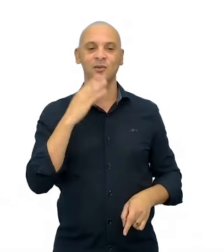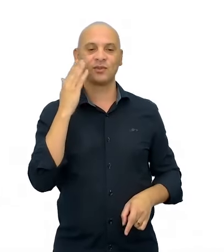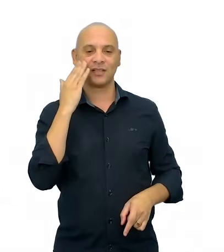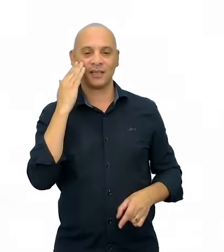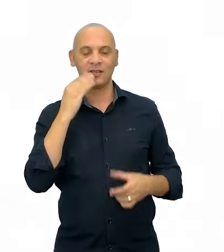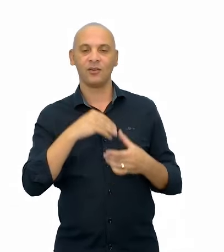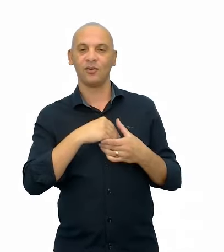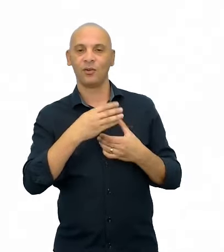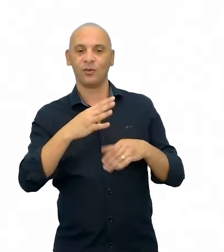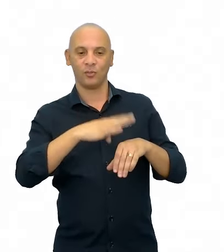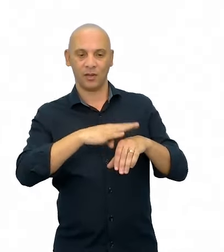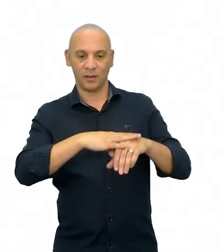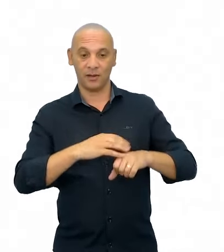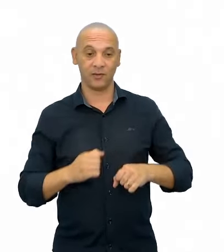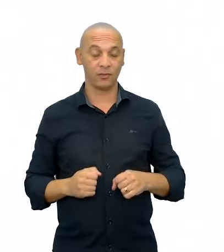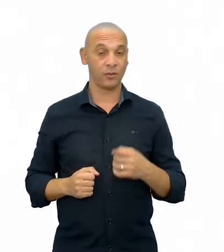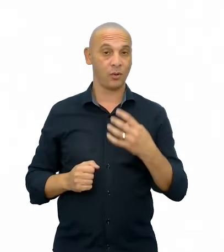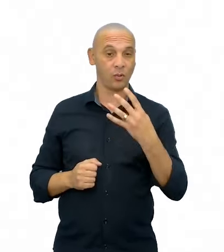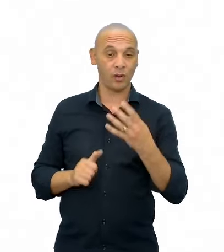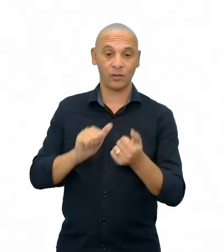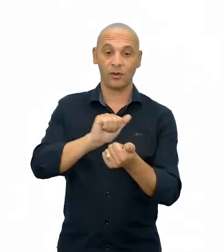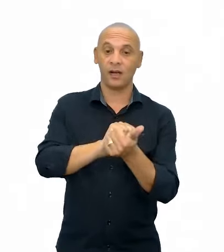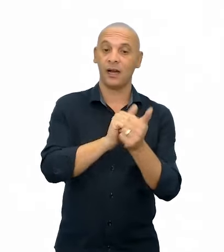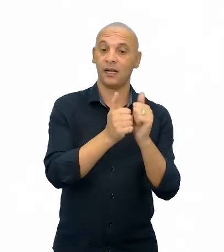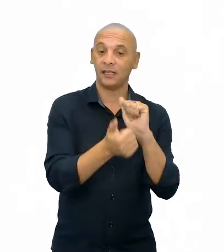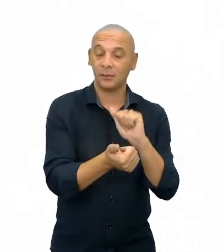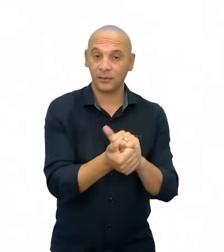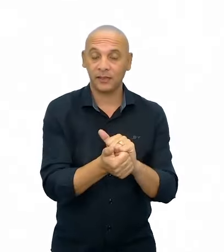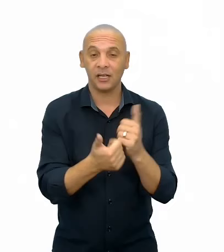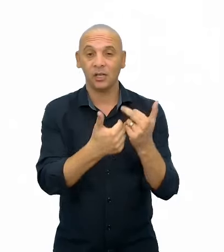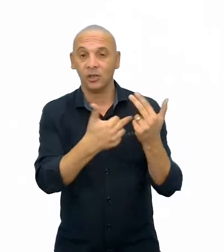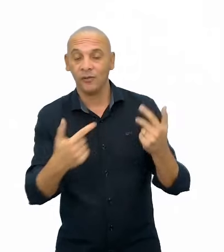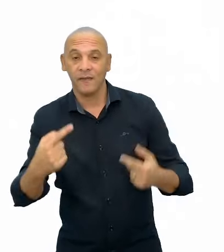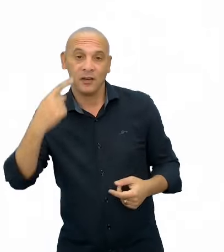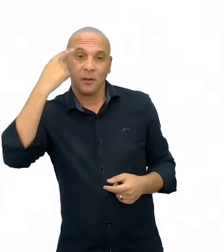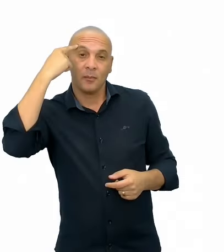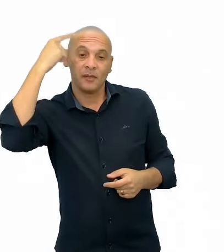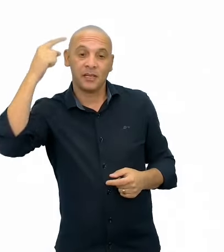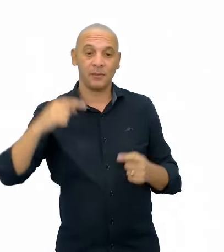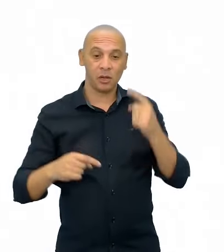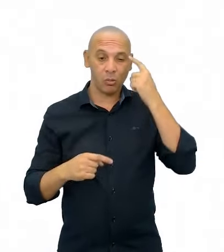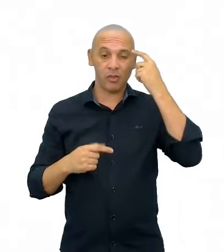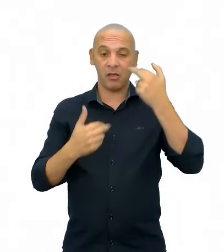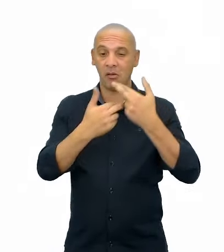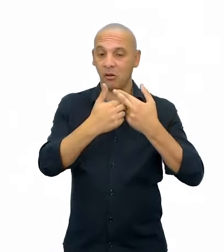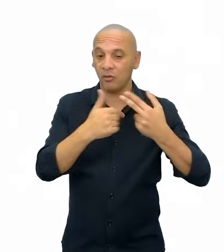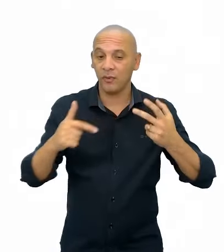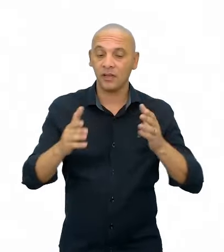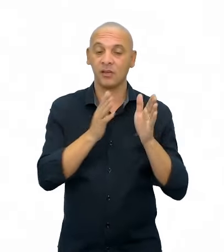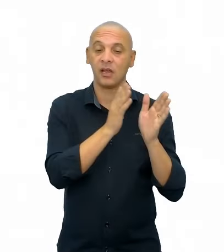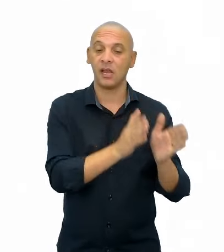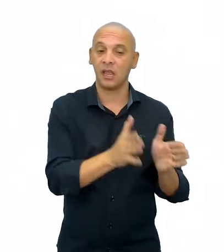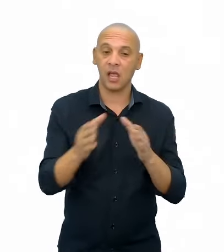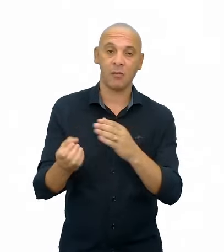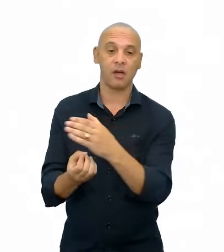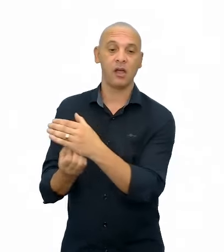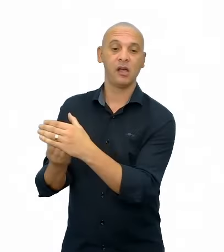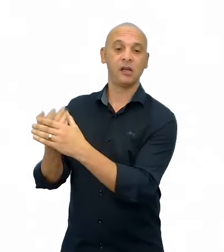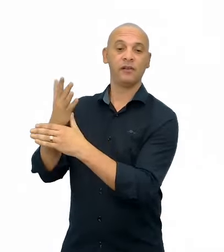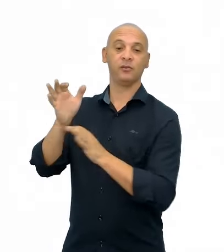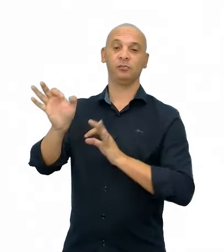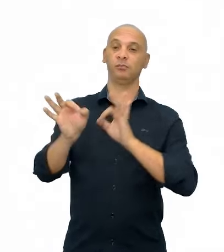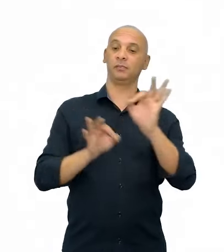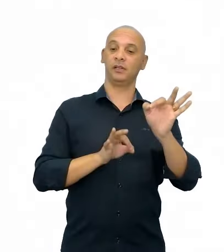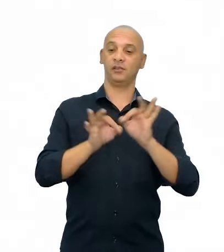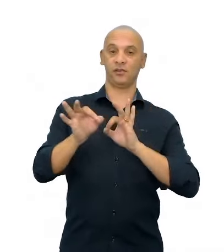matemático escolhido. Adequar as ideias do pensamento computacional e suas etapas na elaboração do